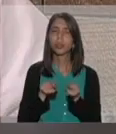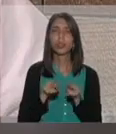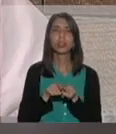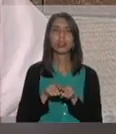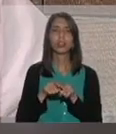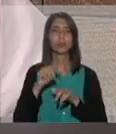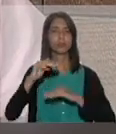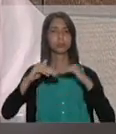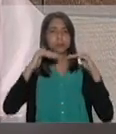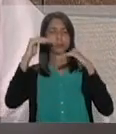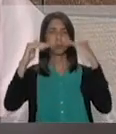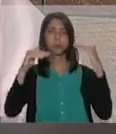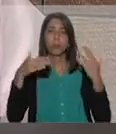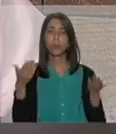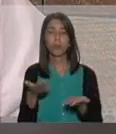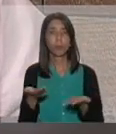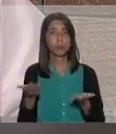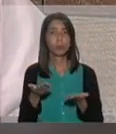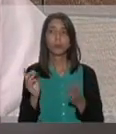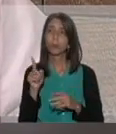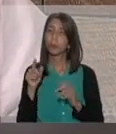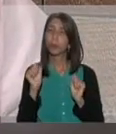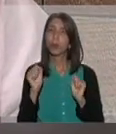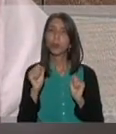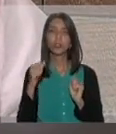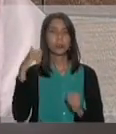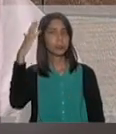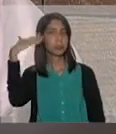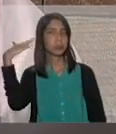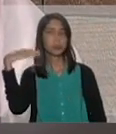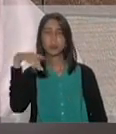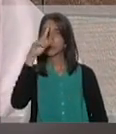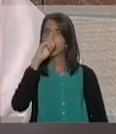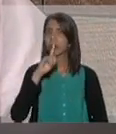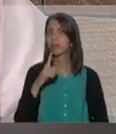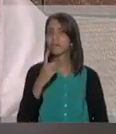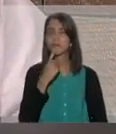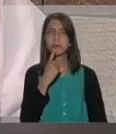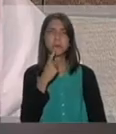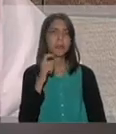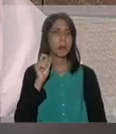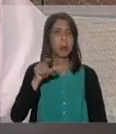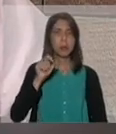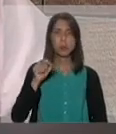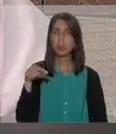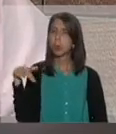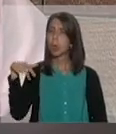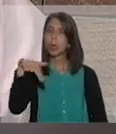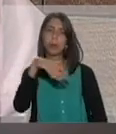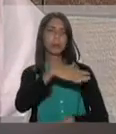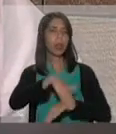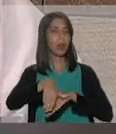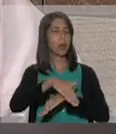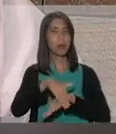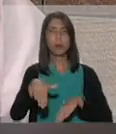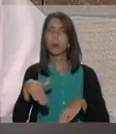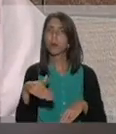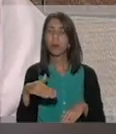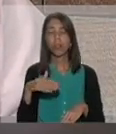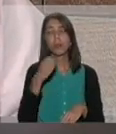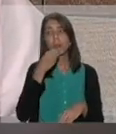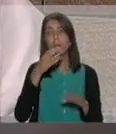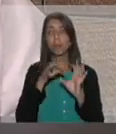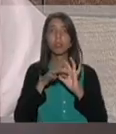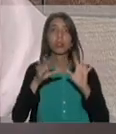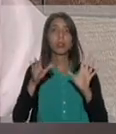nessa trajetória, me reforçou cada vez mais. E hoje você pode tingir seu cabelo de amarelo, de vermelho, de azul, andar pela